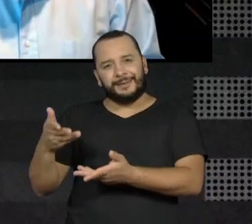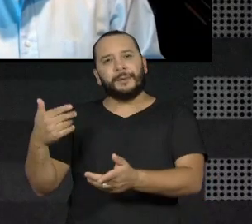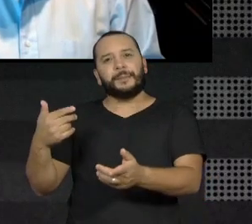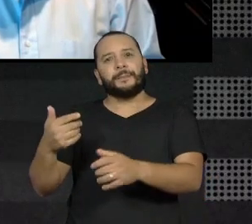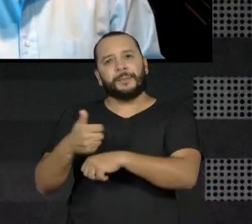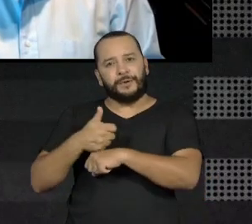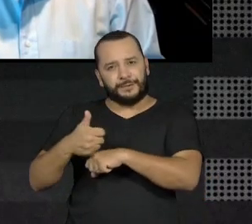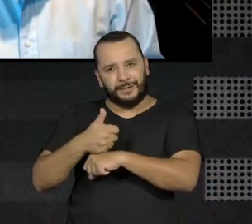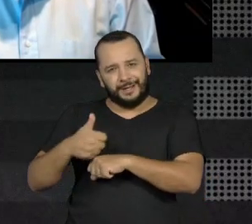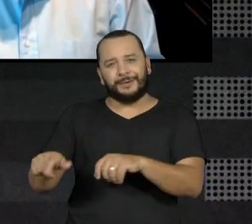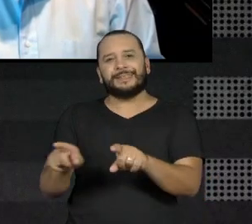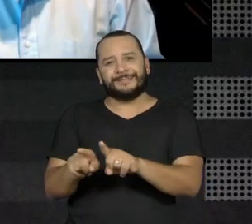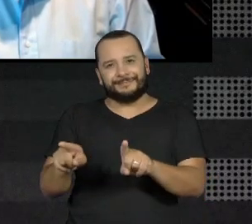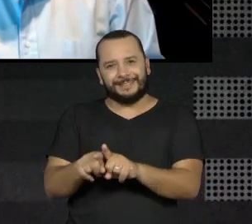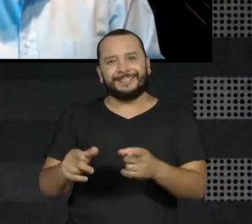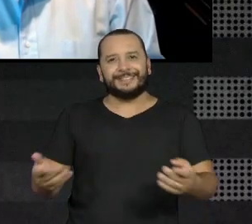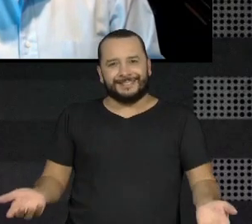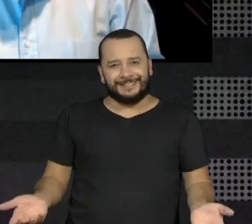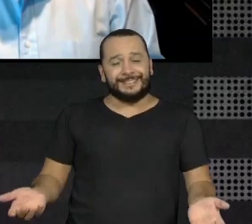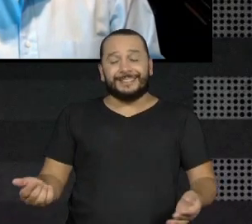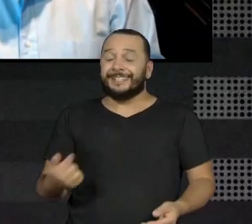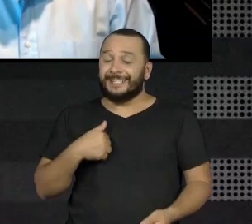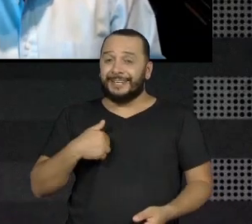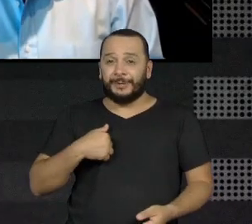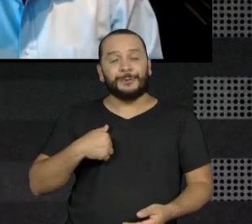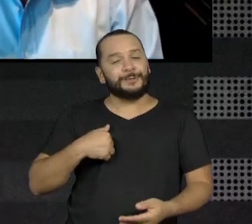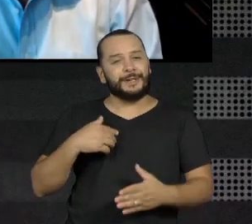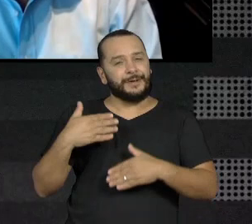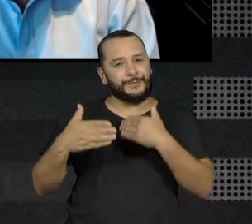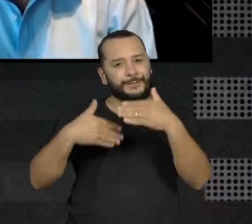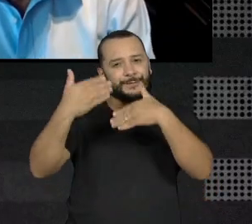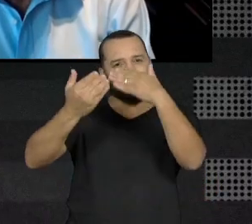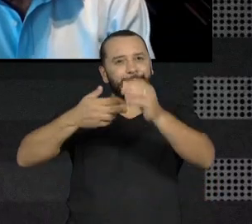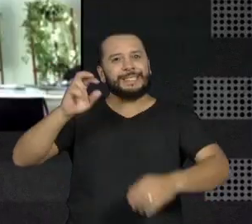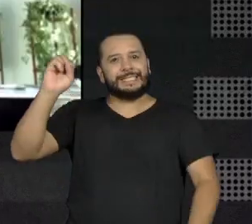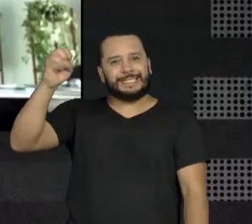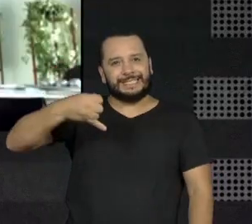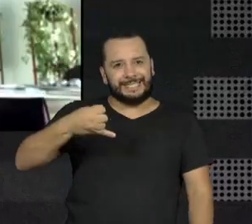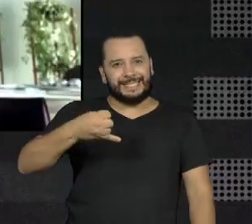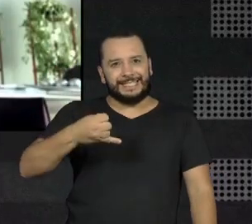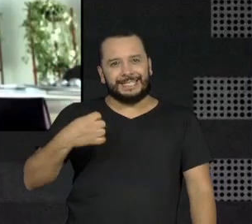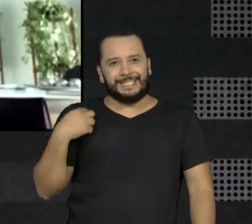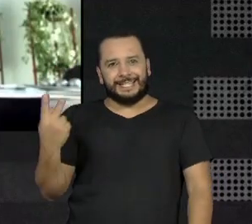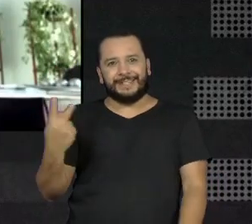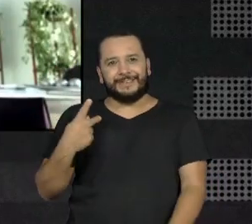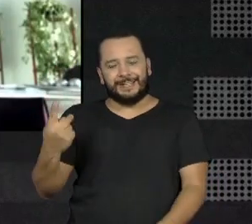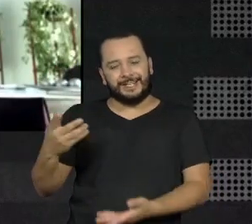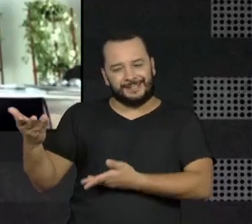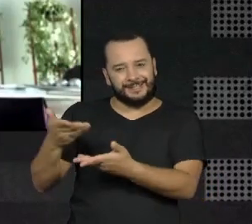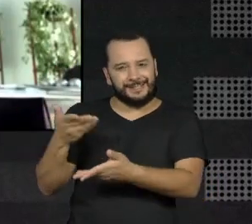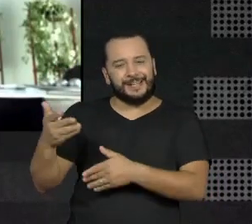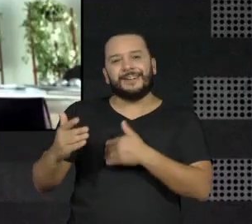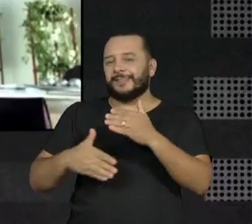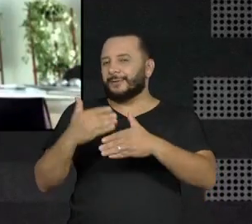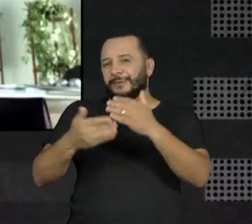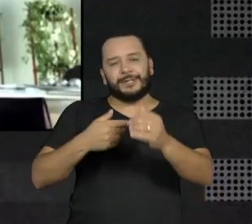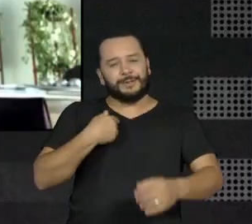então. Eu sinto que cada vez mais a gente evolui nesse nosso relacionamento, o que é